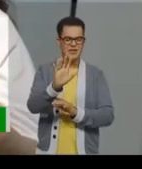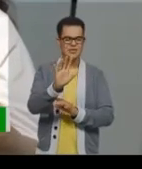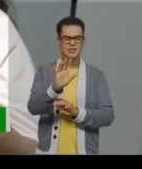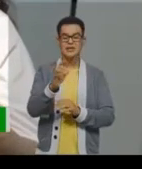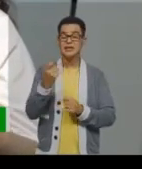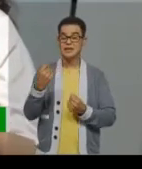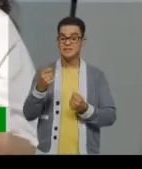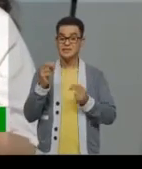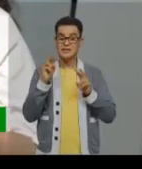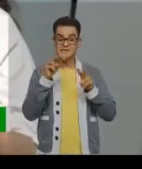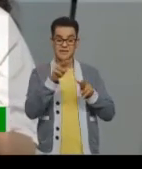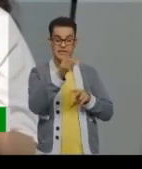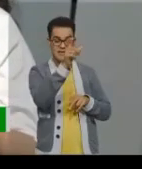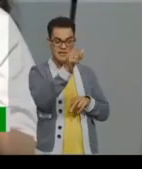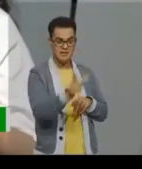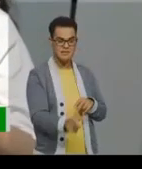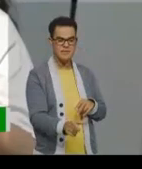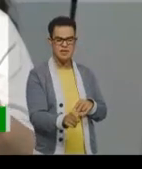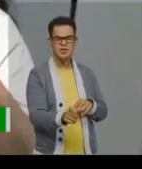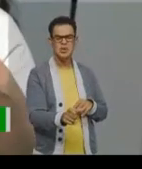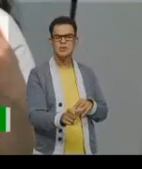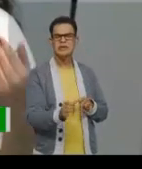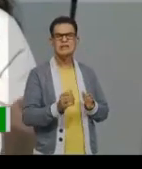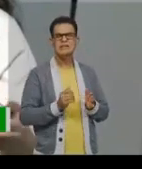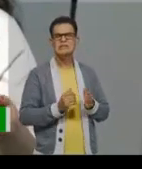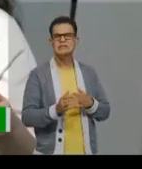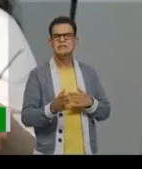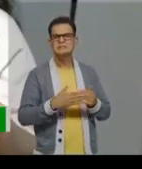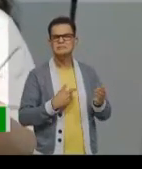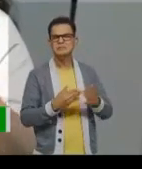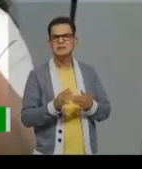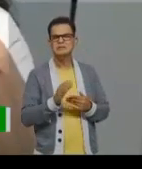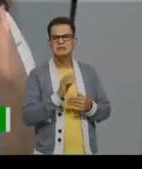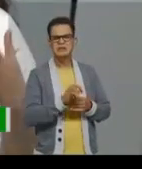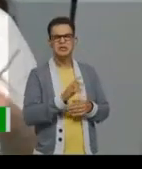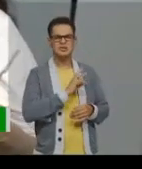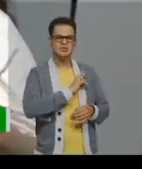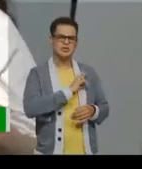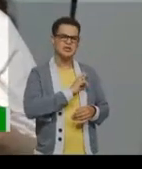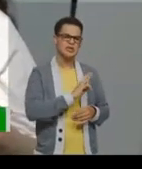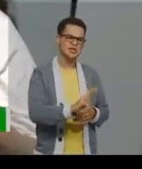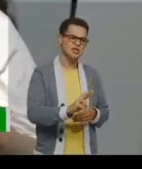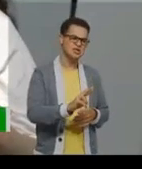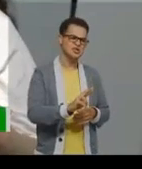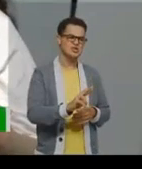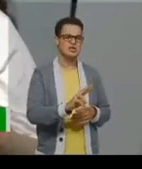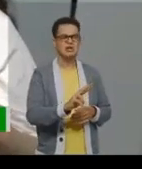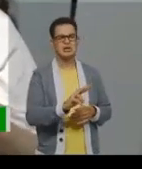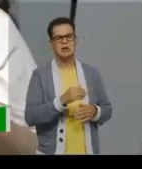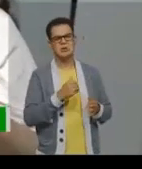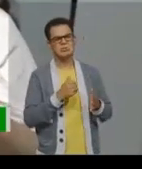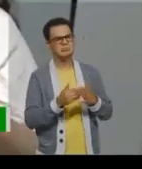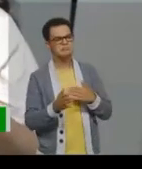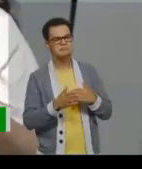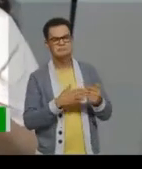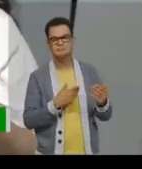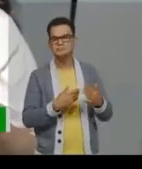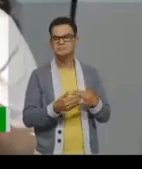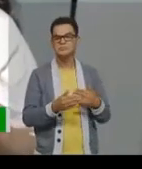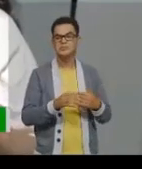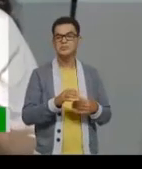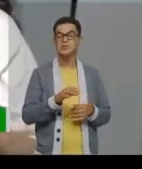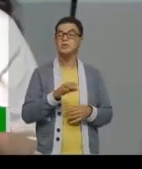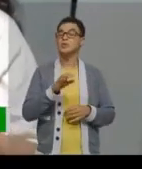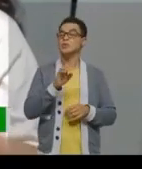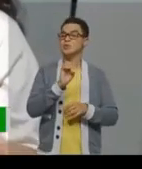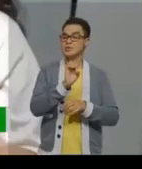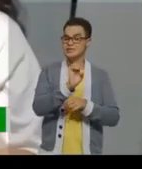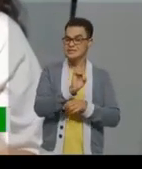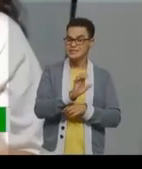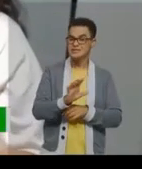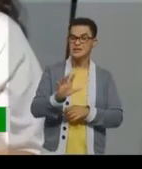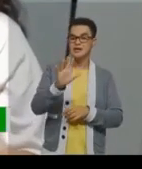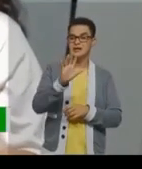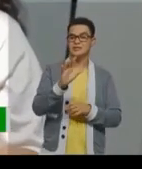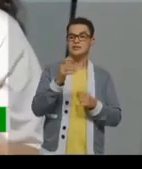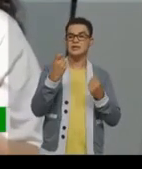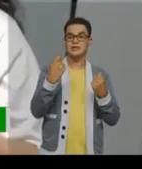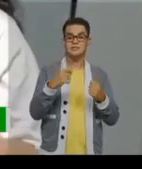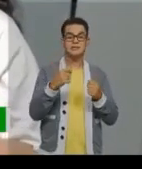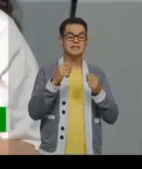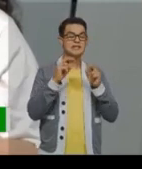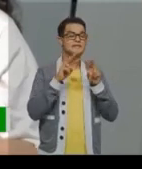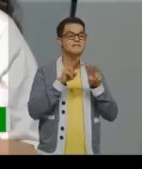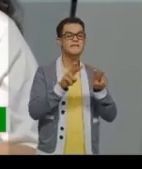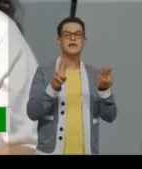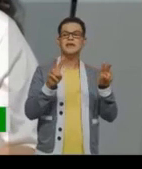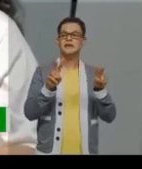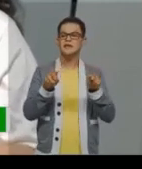seu pertencimento, independente se ela tem ou não tem religião, ou de qual seja a sua religião, ele deve ver as pessoas como iguais.